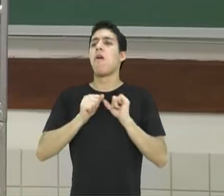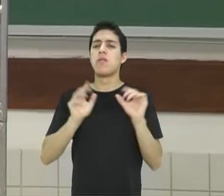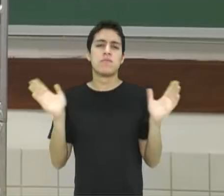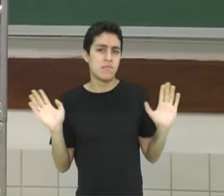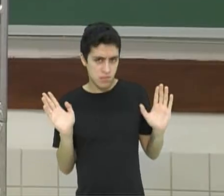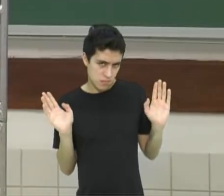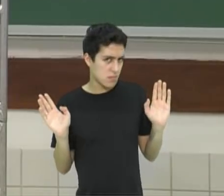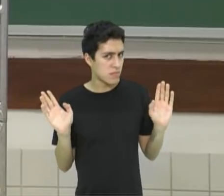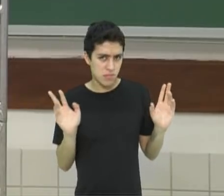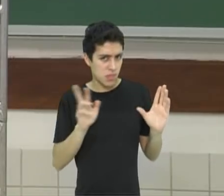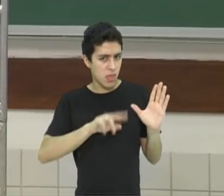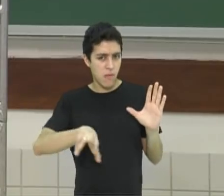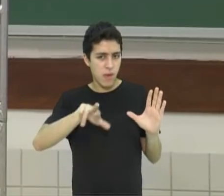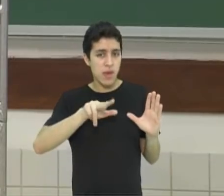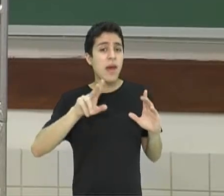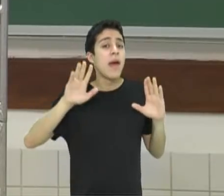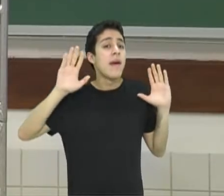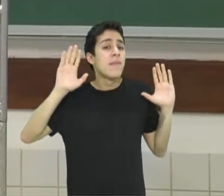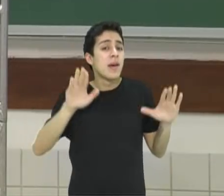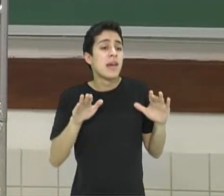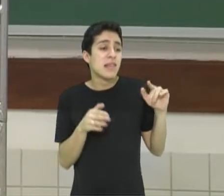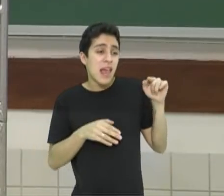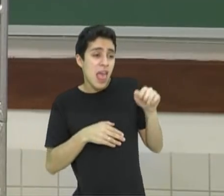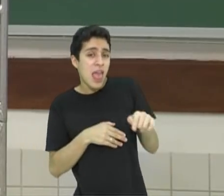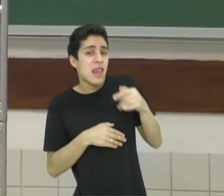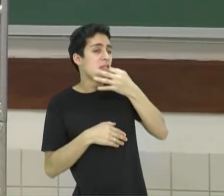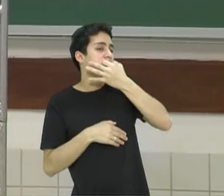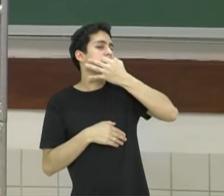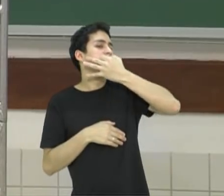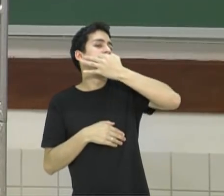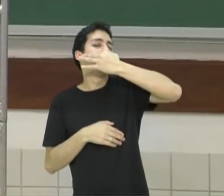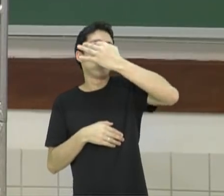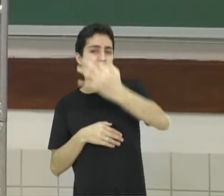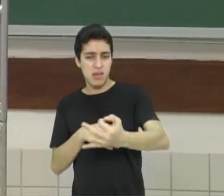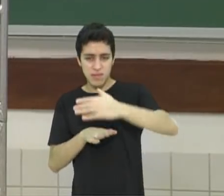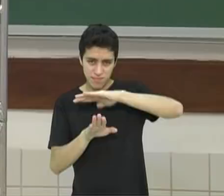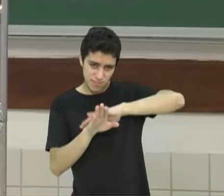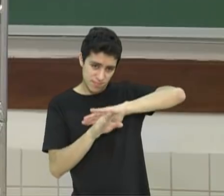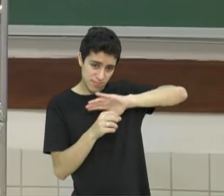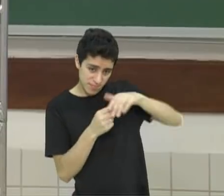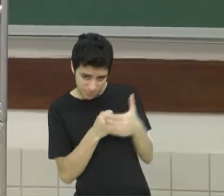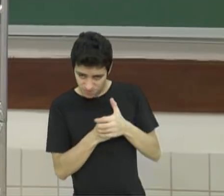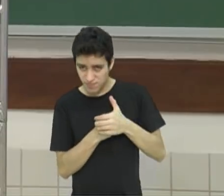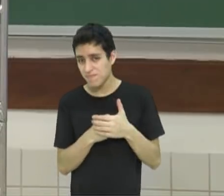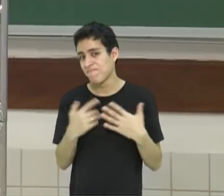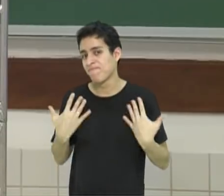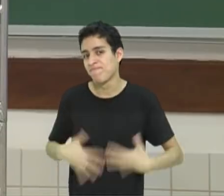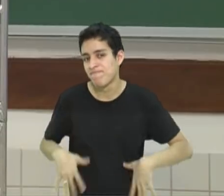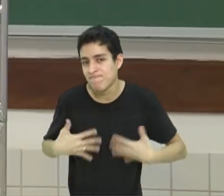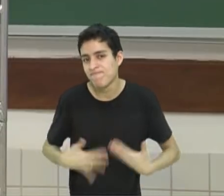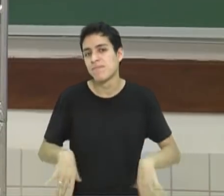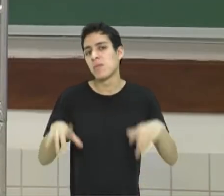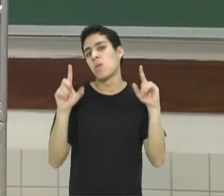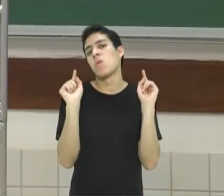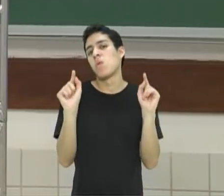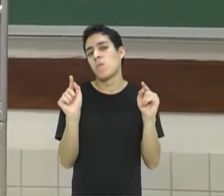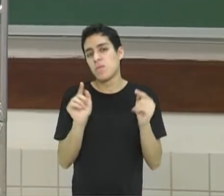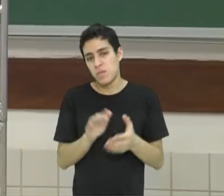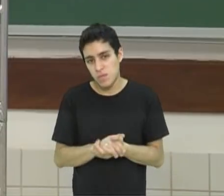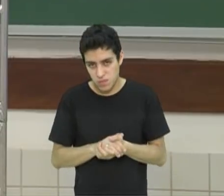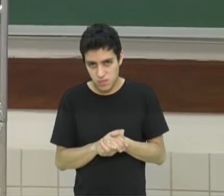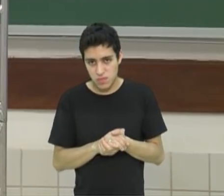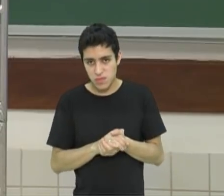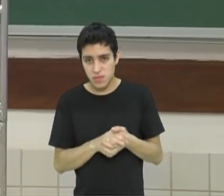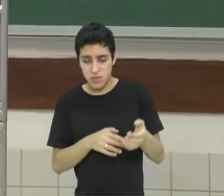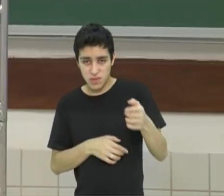saúde, não é isso. Mas a crítica dele, a crítica que está implícita, escondida, é a de que tudo